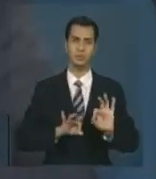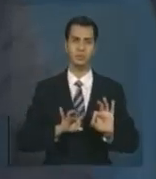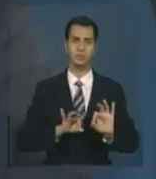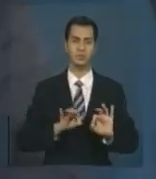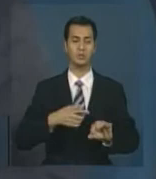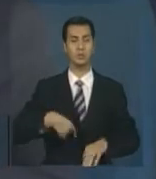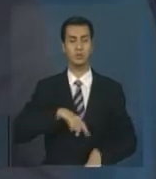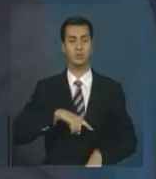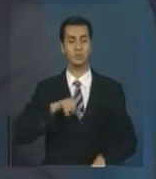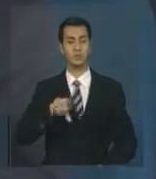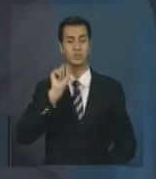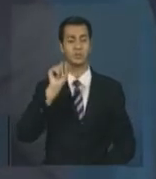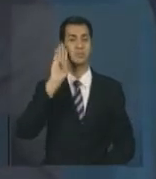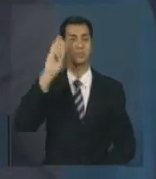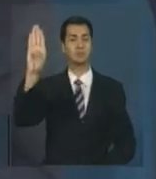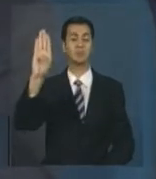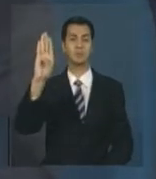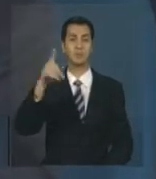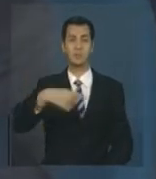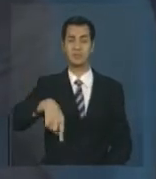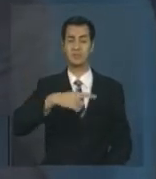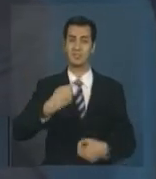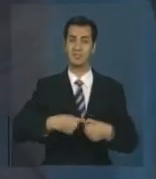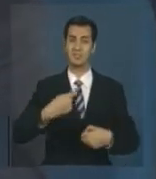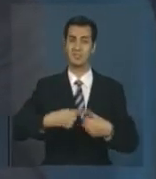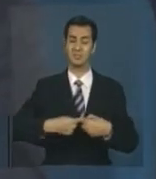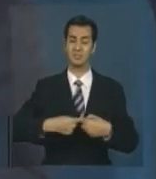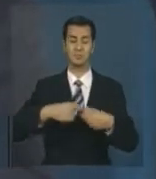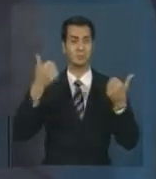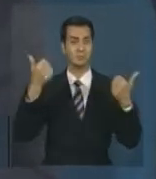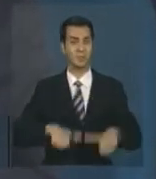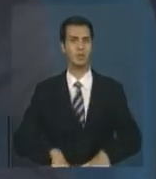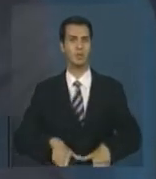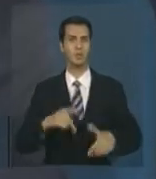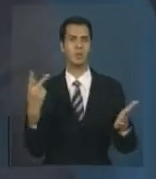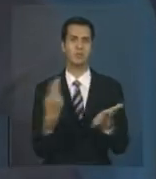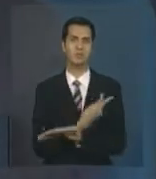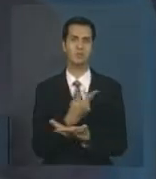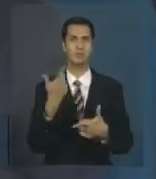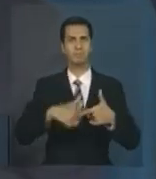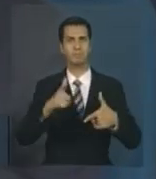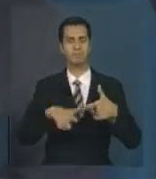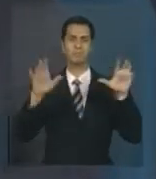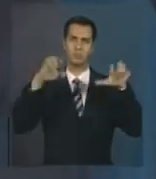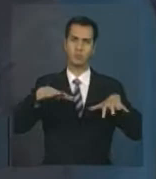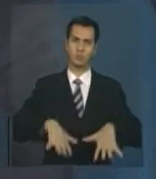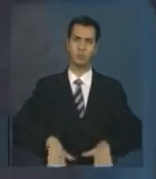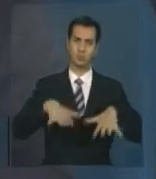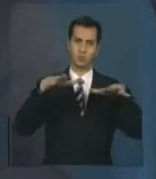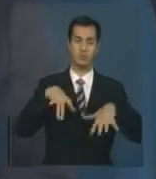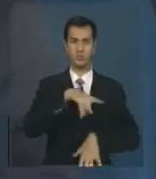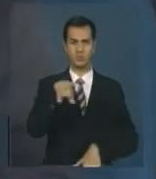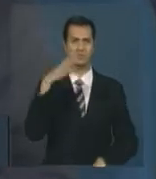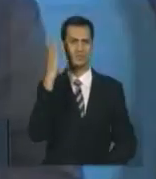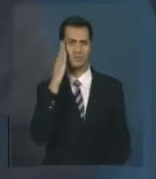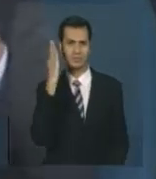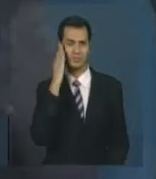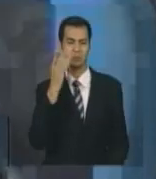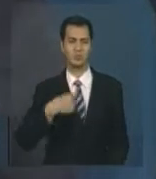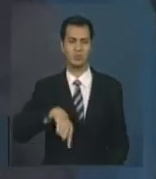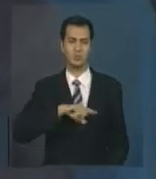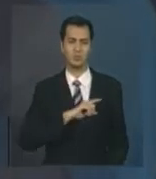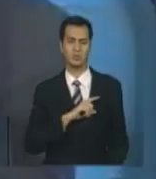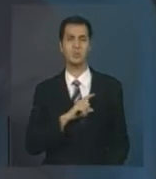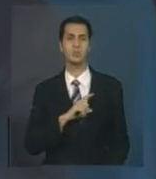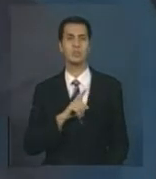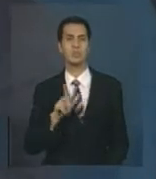nós elegemos como aquelas de mais alto risco. Os senhores sabem que chegamos a uma seleção